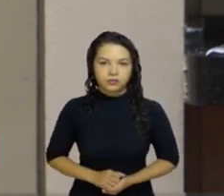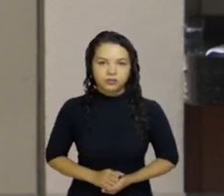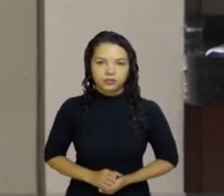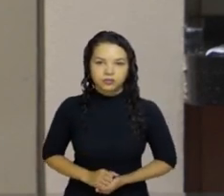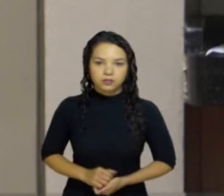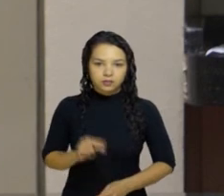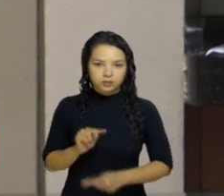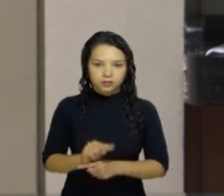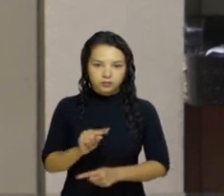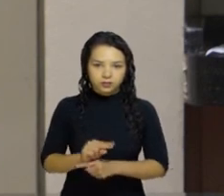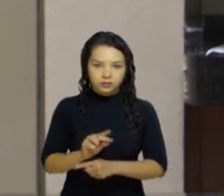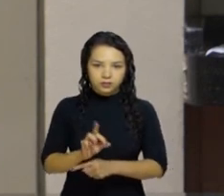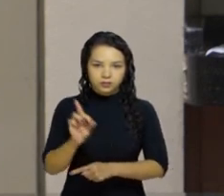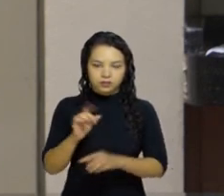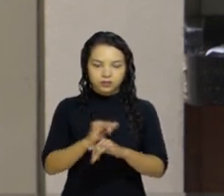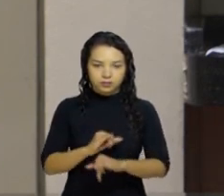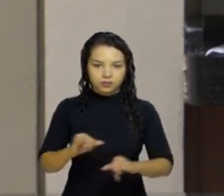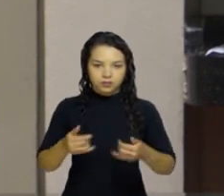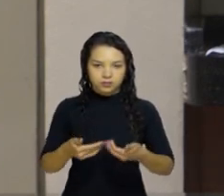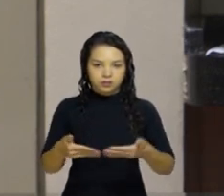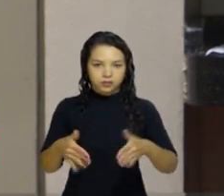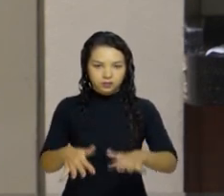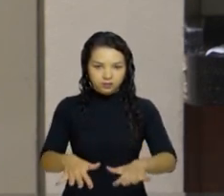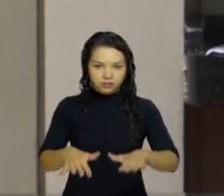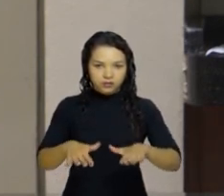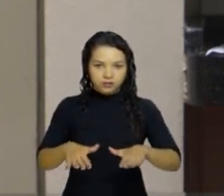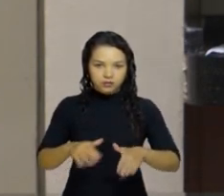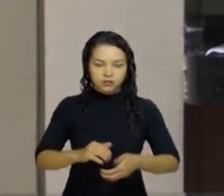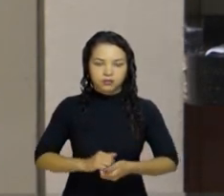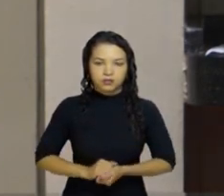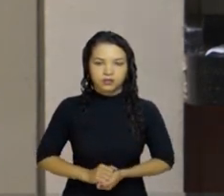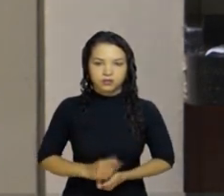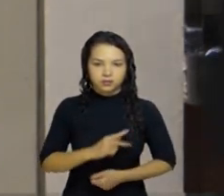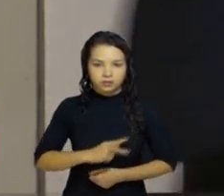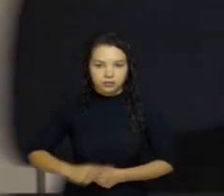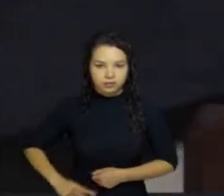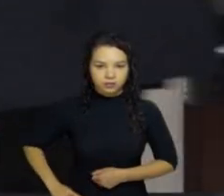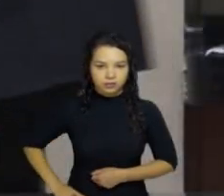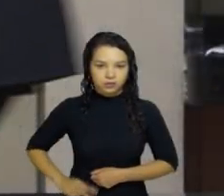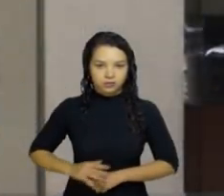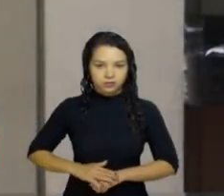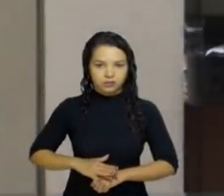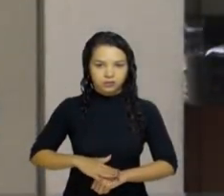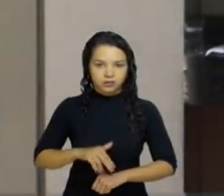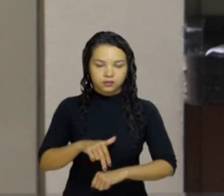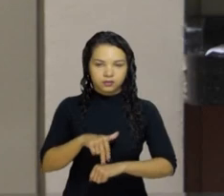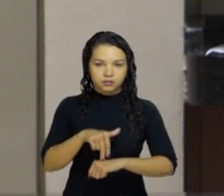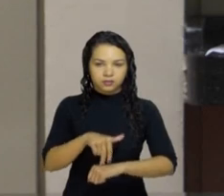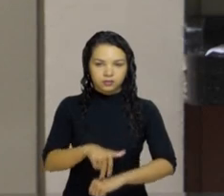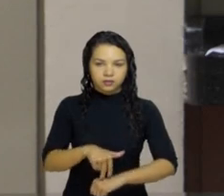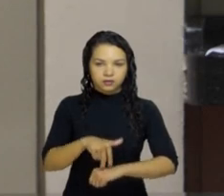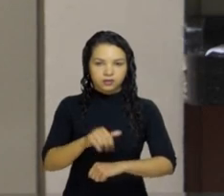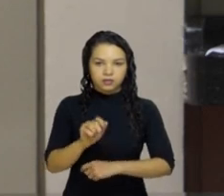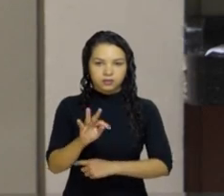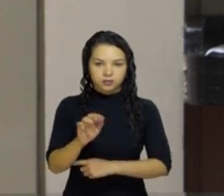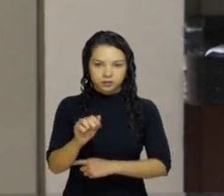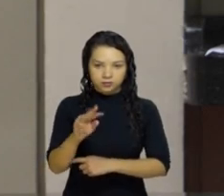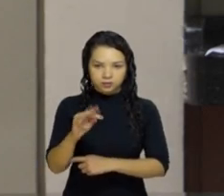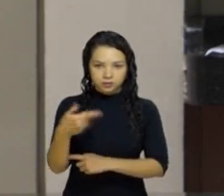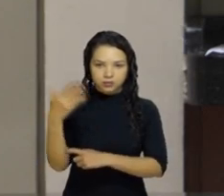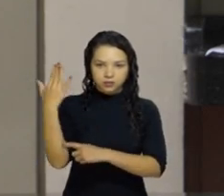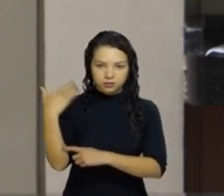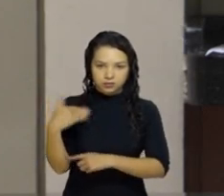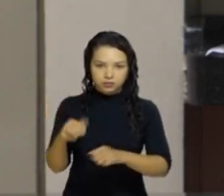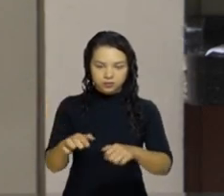de Deus, declaro aberta a presente sessão. Esta presidência, no uso de sua prerrogativa, dá a ata da última sessão